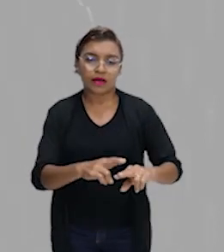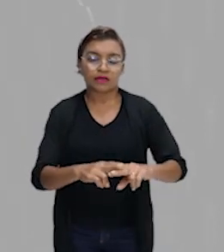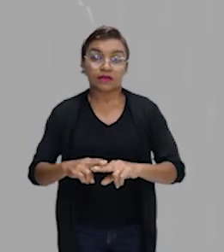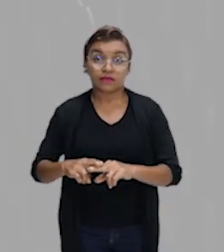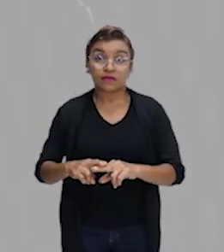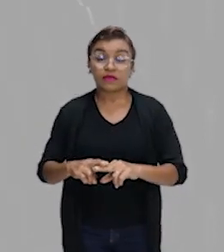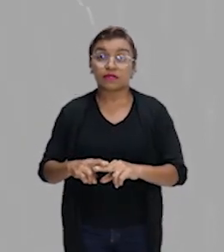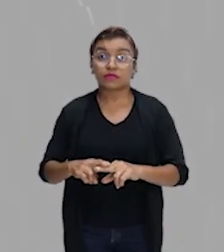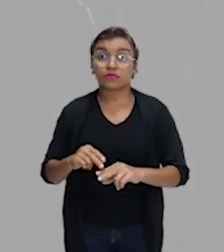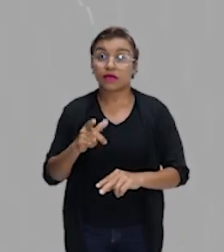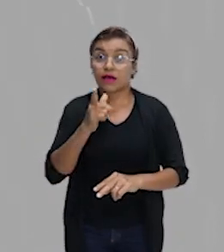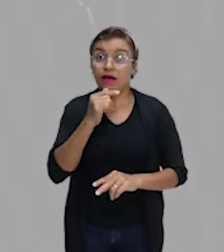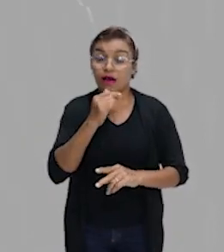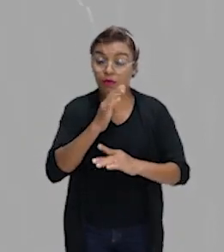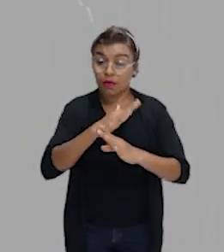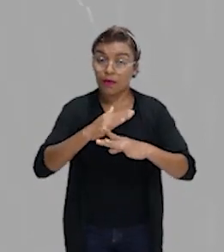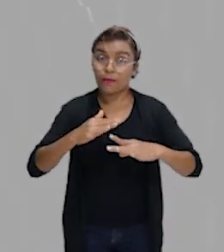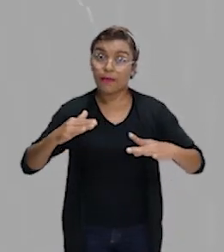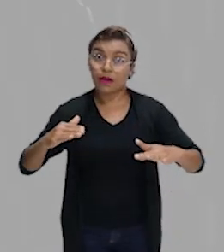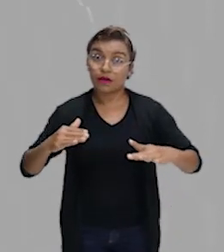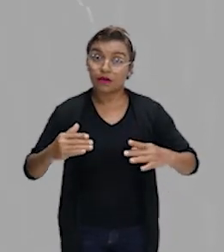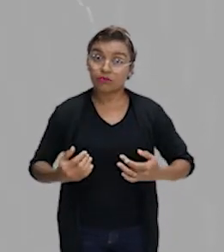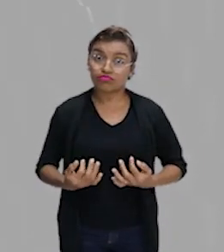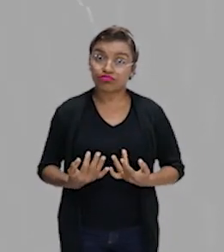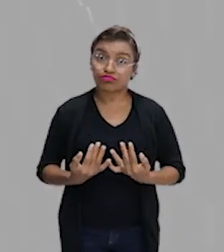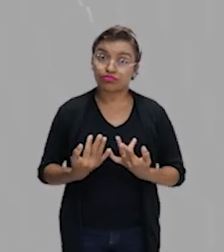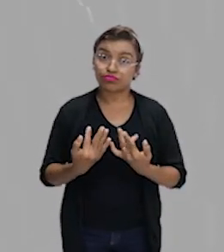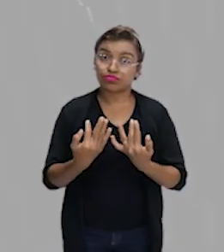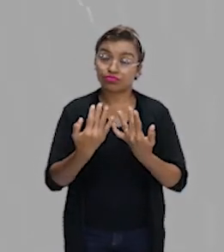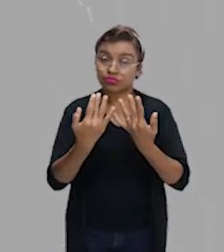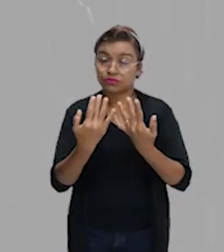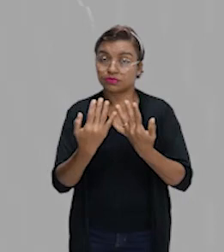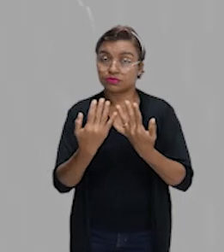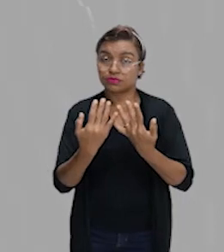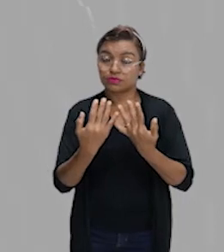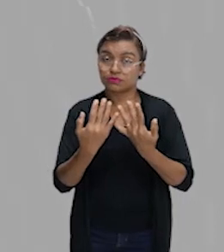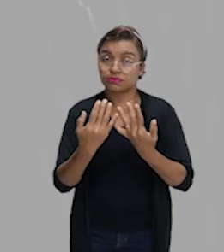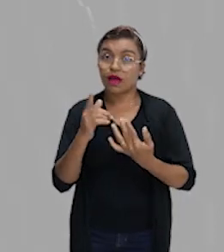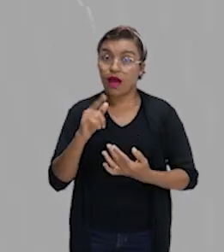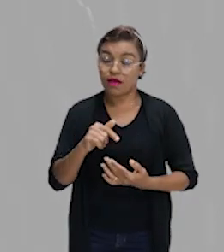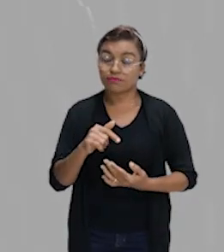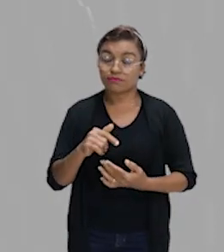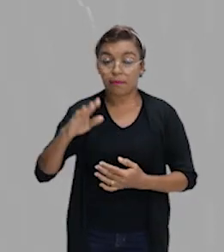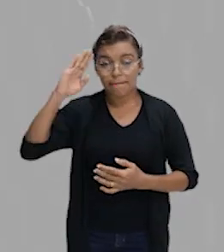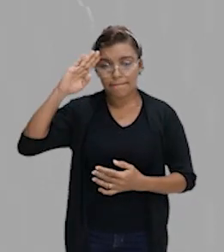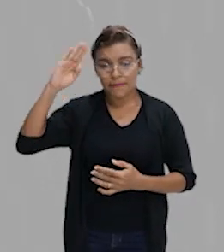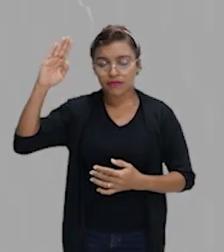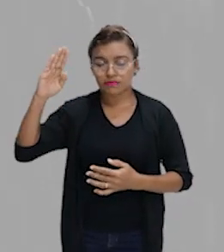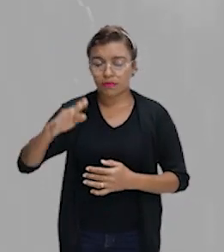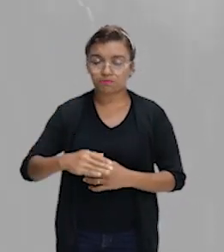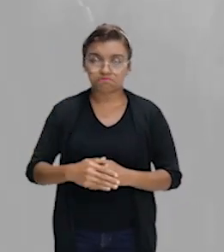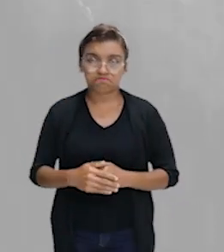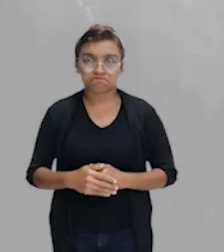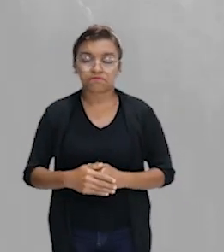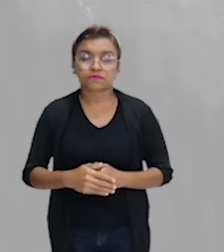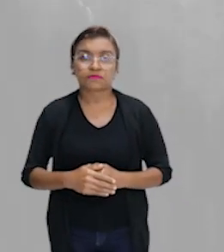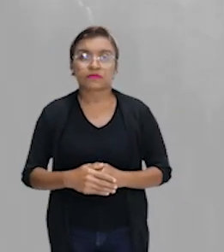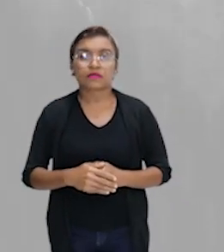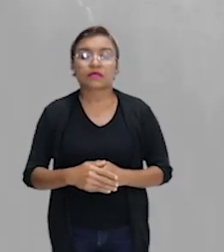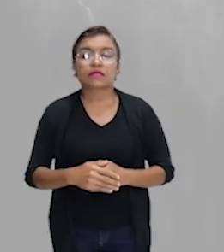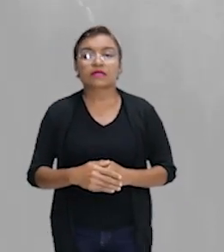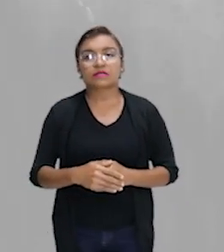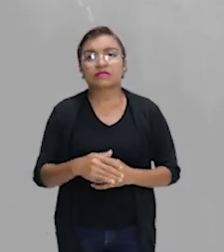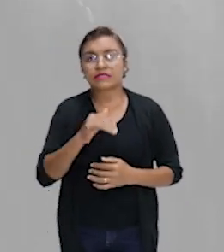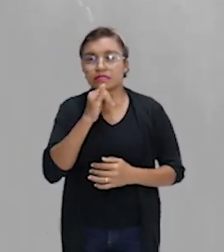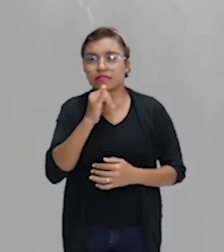da água do mar. A sua principal fonte, né, é a água do mar. Então, em estruturas chamadas